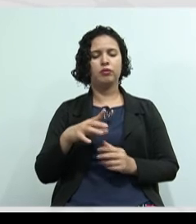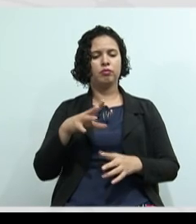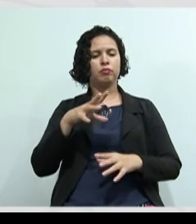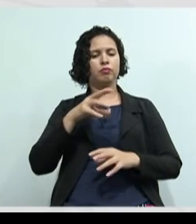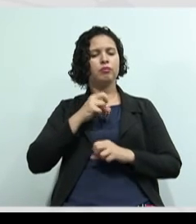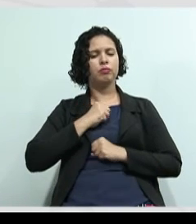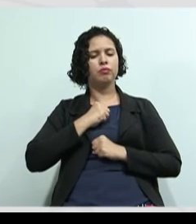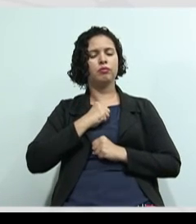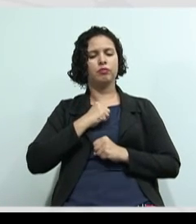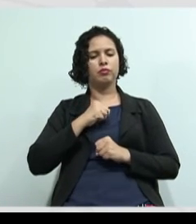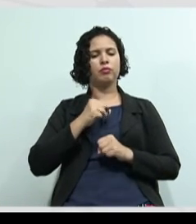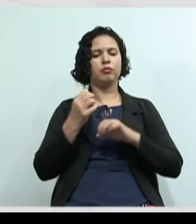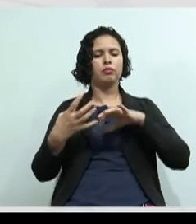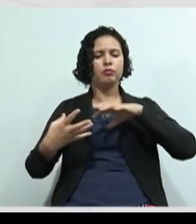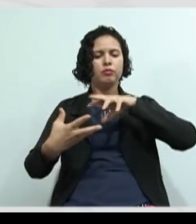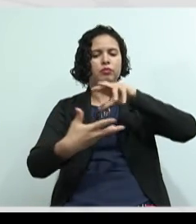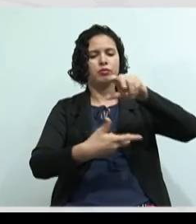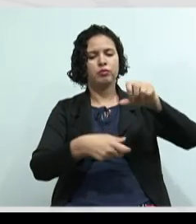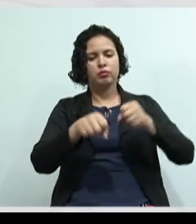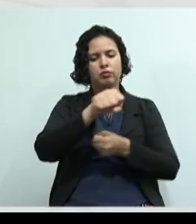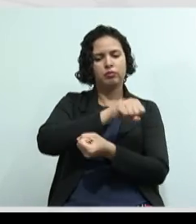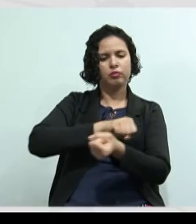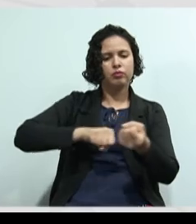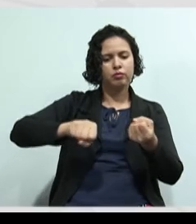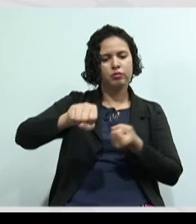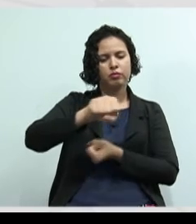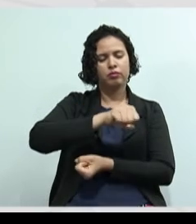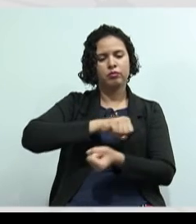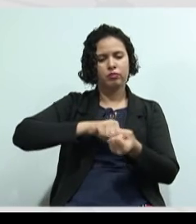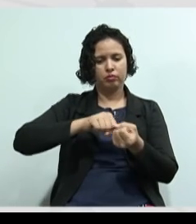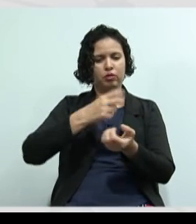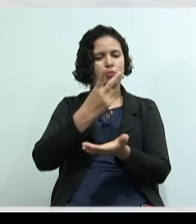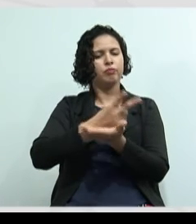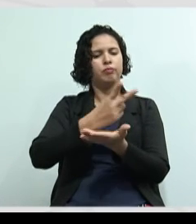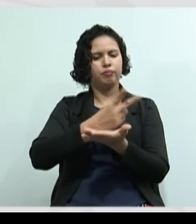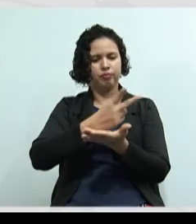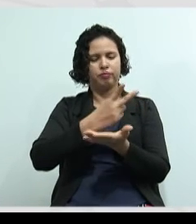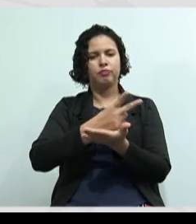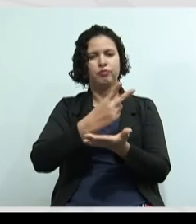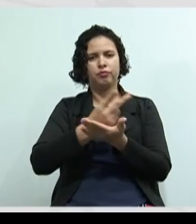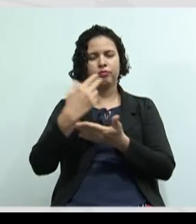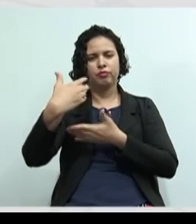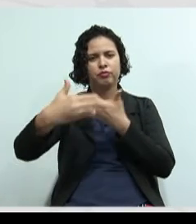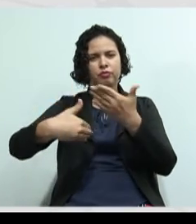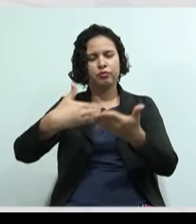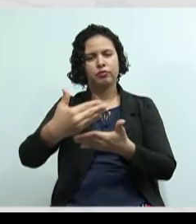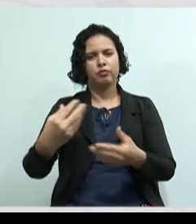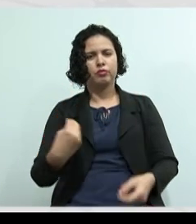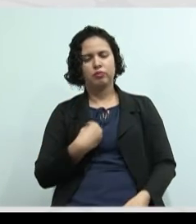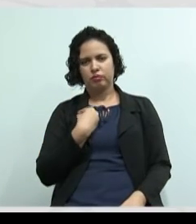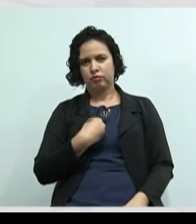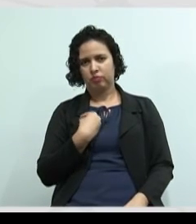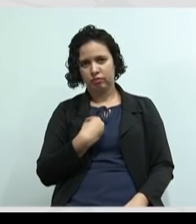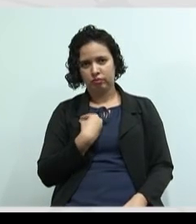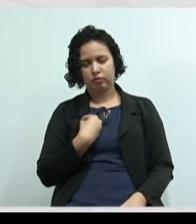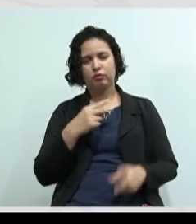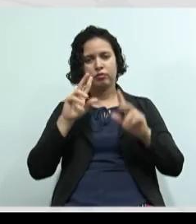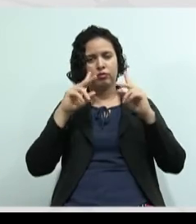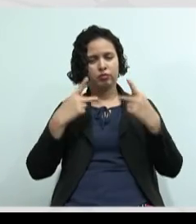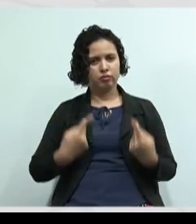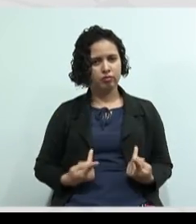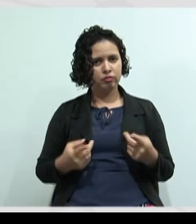sustentabilidade garante a médio e longo prazo um planeta em boas condições para o desenvolvimento das diversas formas de vida, inclusive a